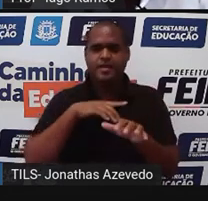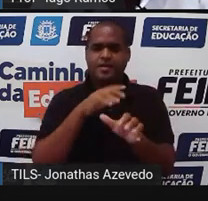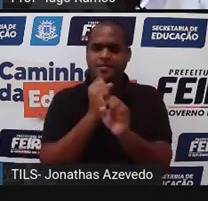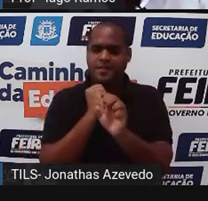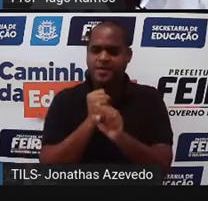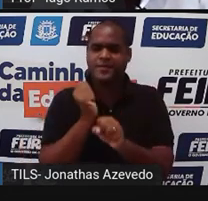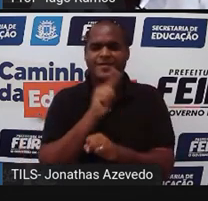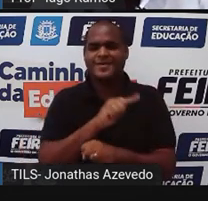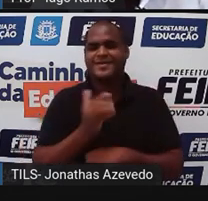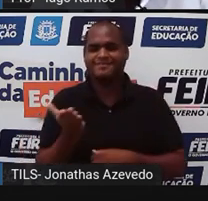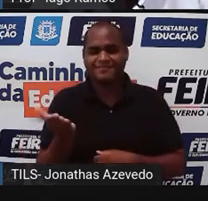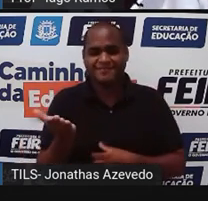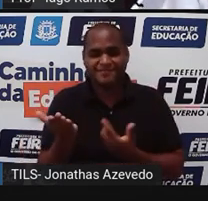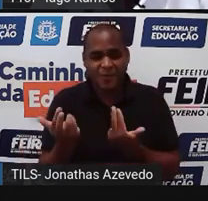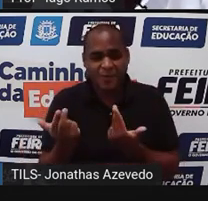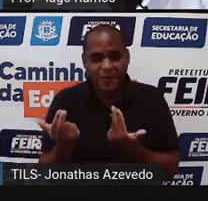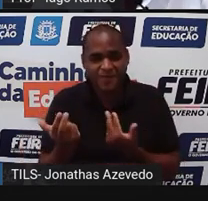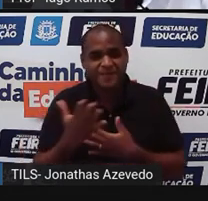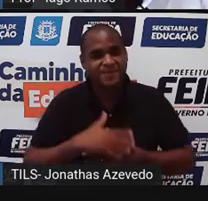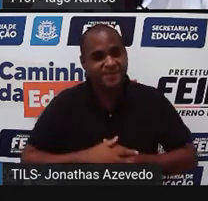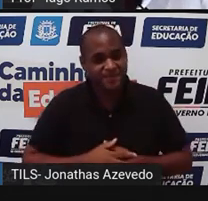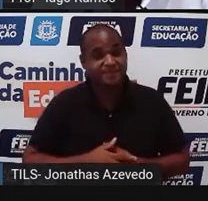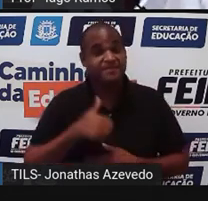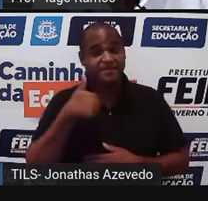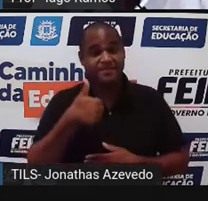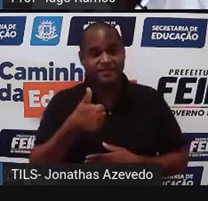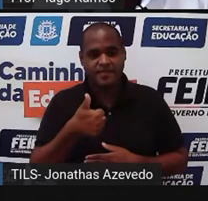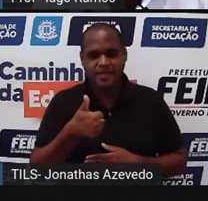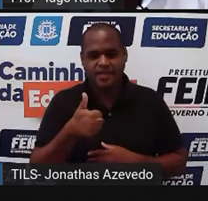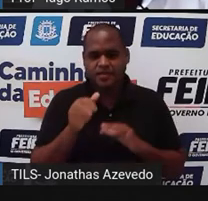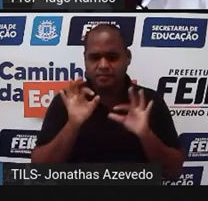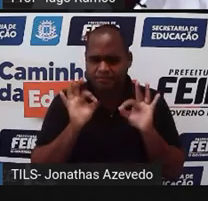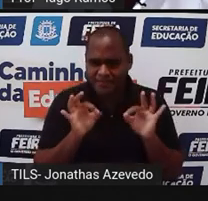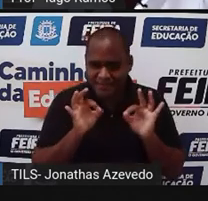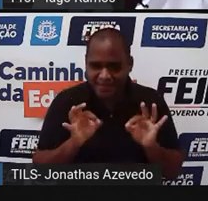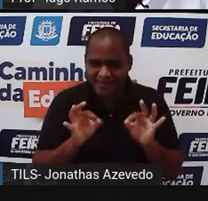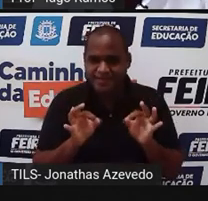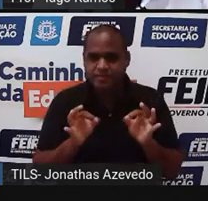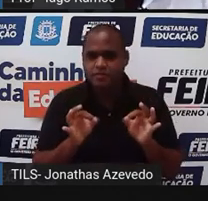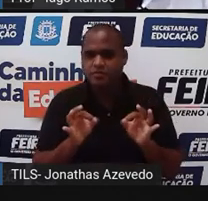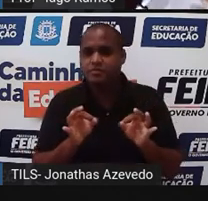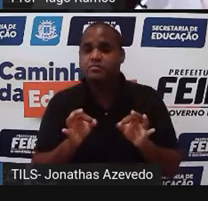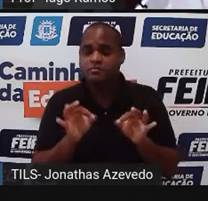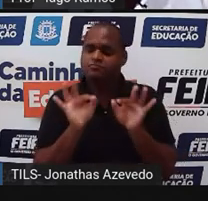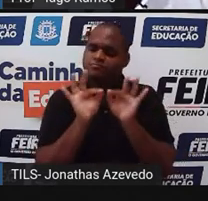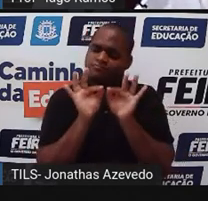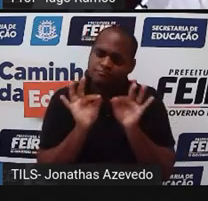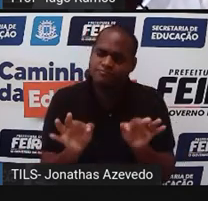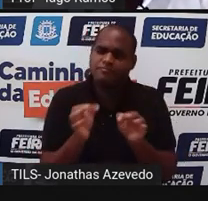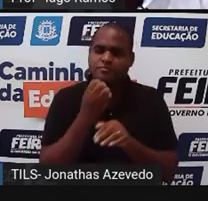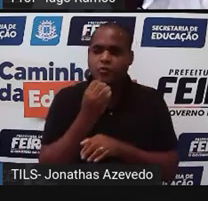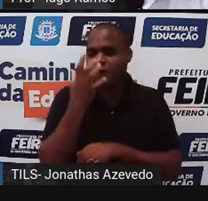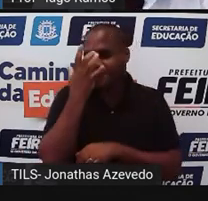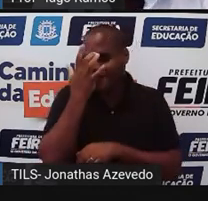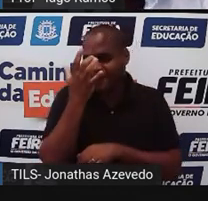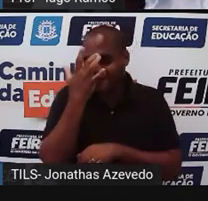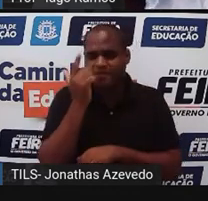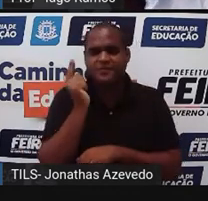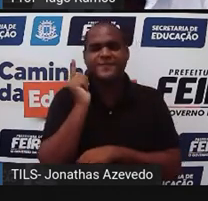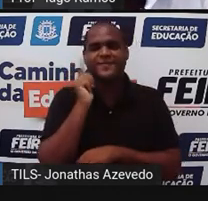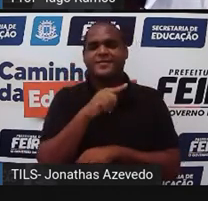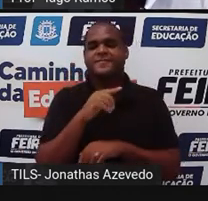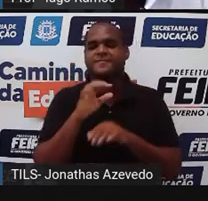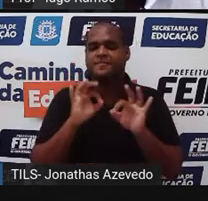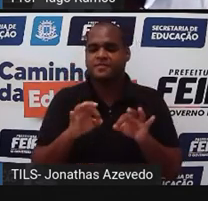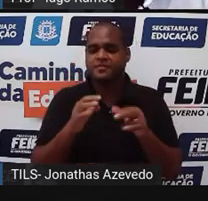aqui ó Ah beleza tranquilo algo muito simples algo muito fácil muito